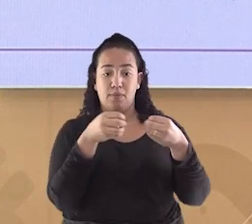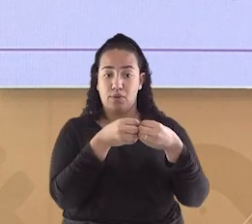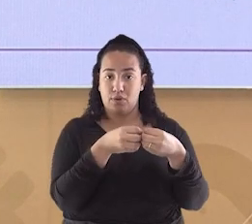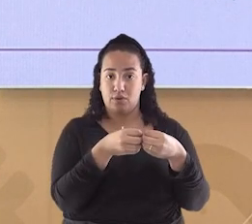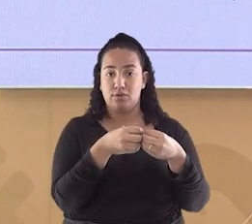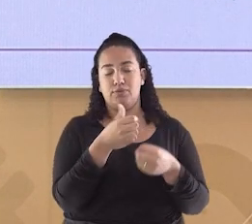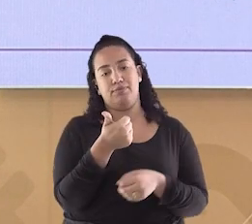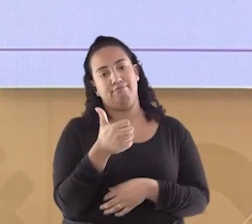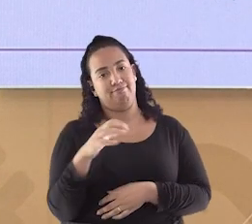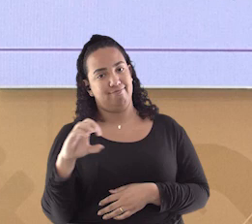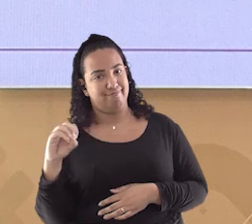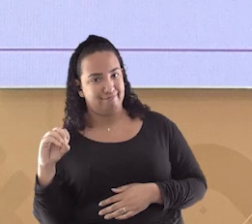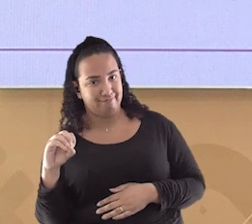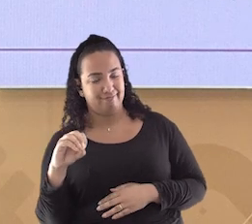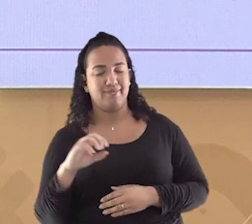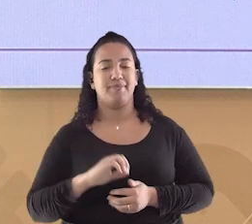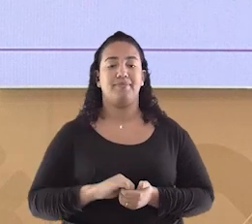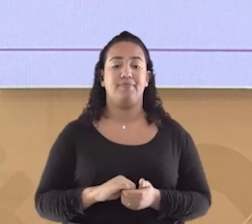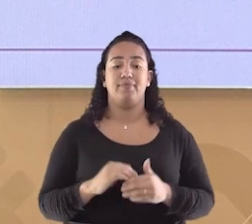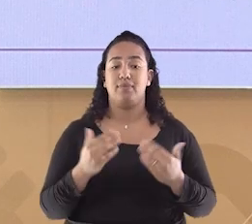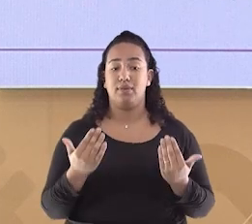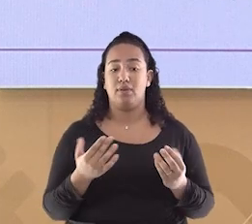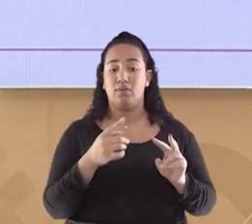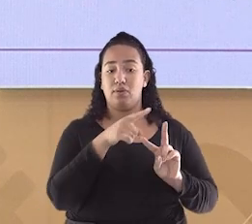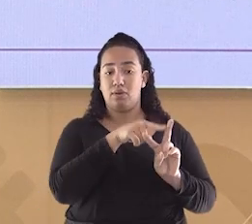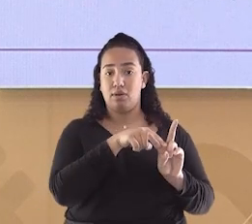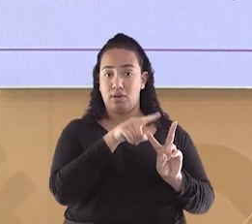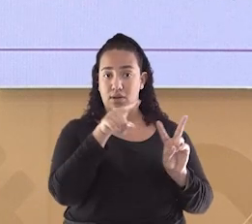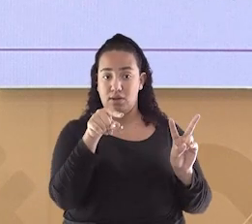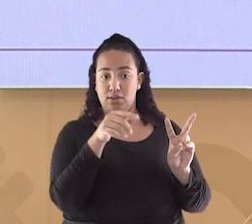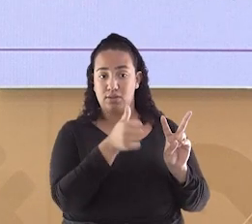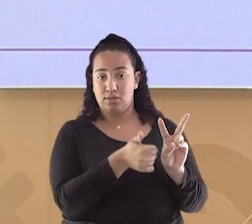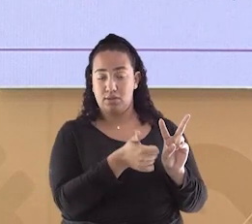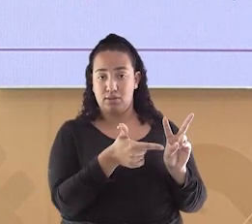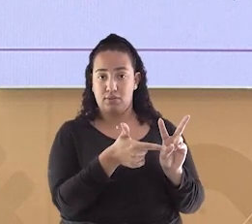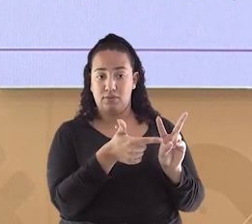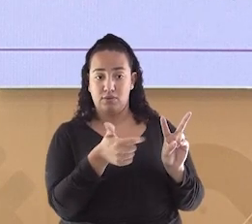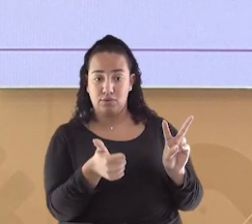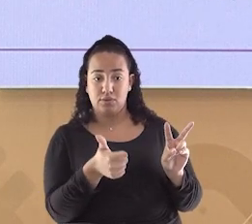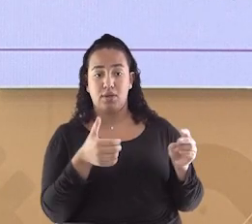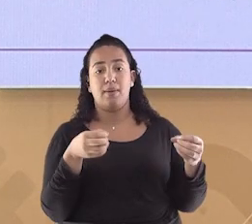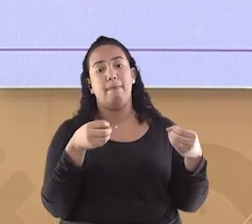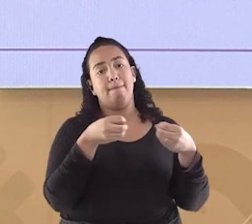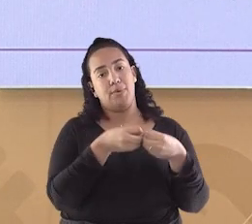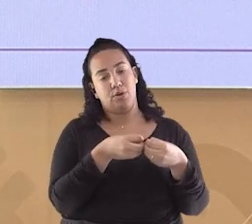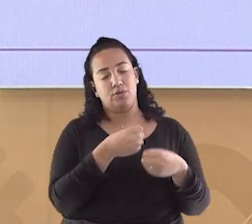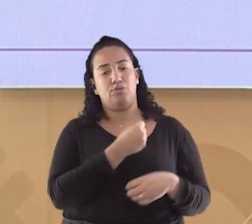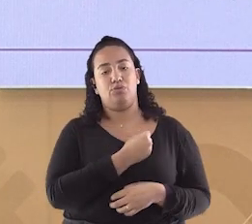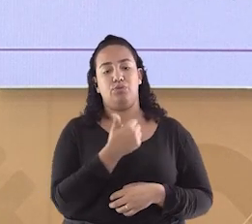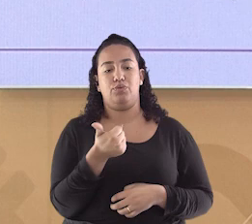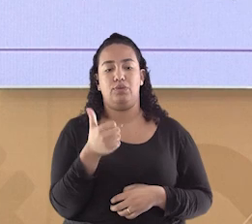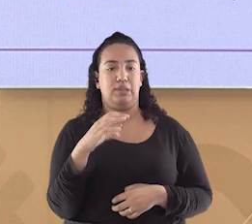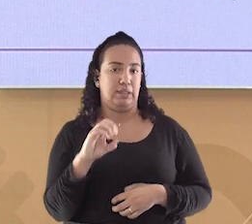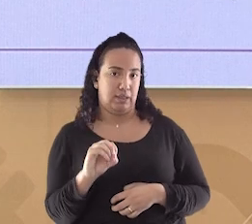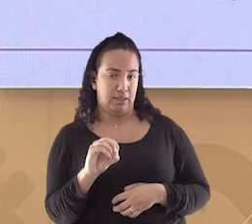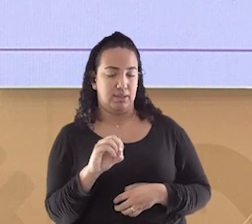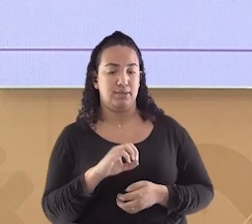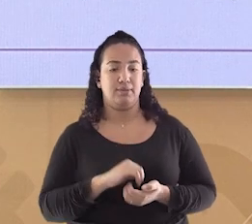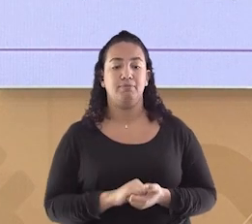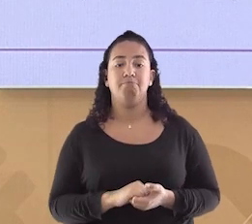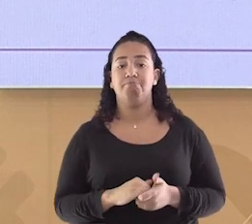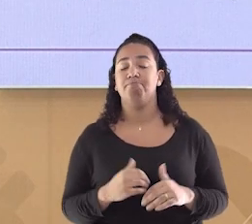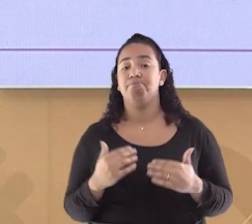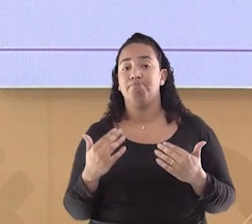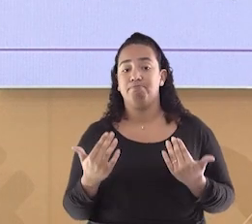próximo do 100. Logo, a raiz de 121 está próxima do 10. Já